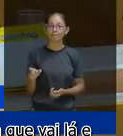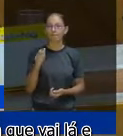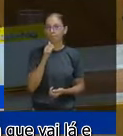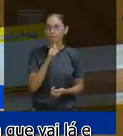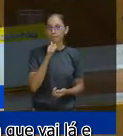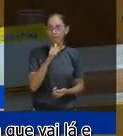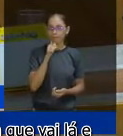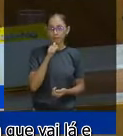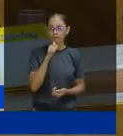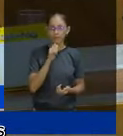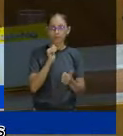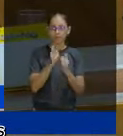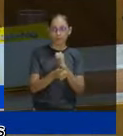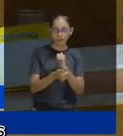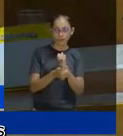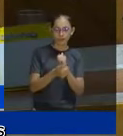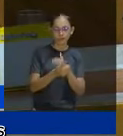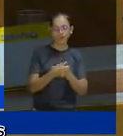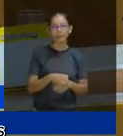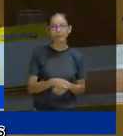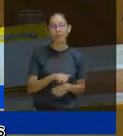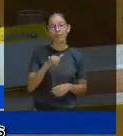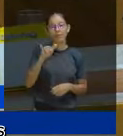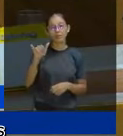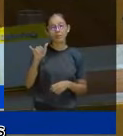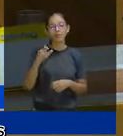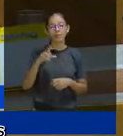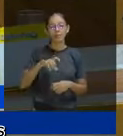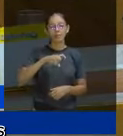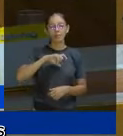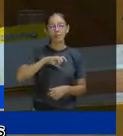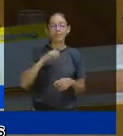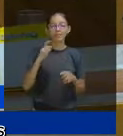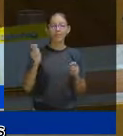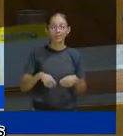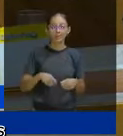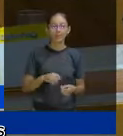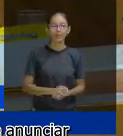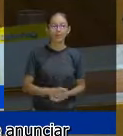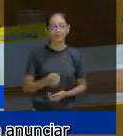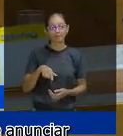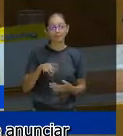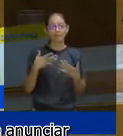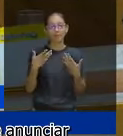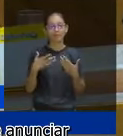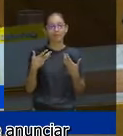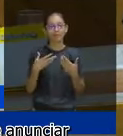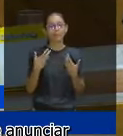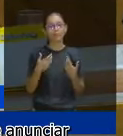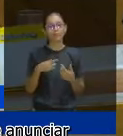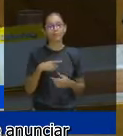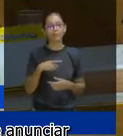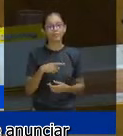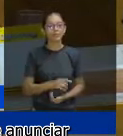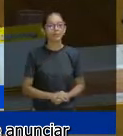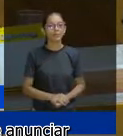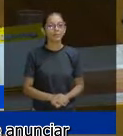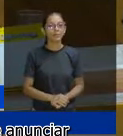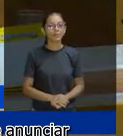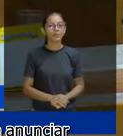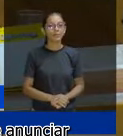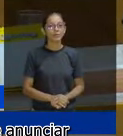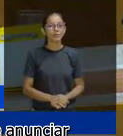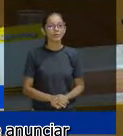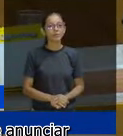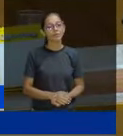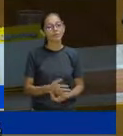trazer uma alegria para a gente, e é por essas coisas do destino, a mesma data que a gente tem que anunciar, né, e lamentar